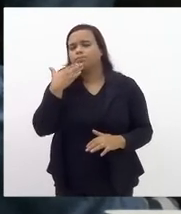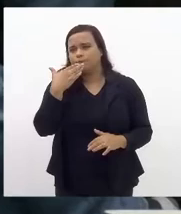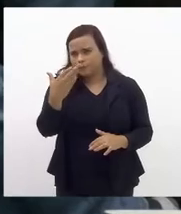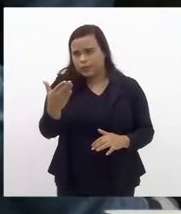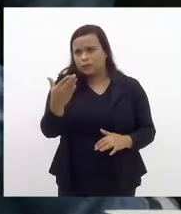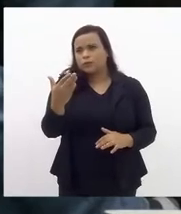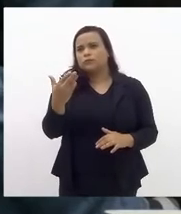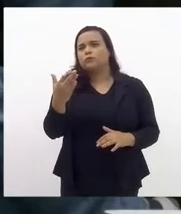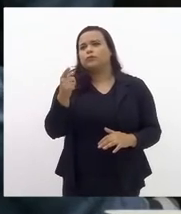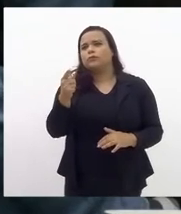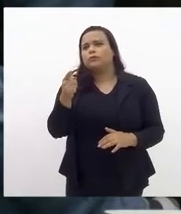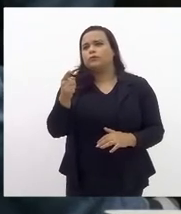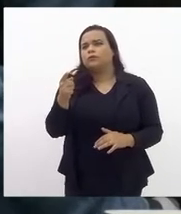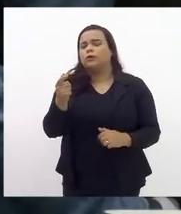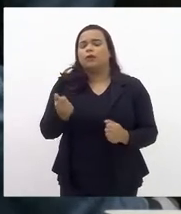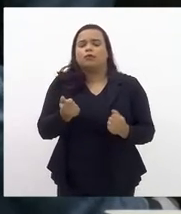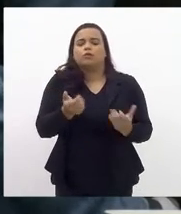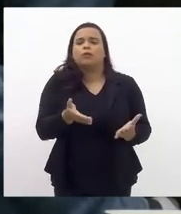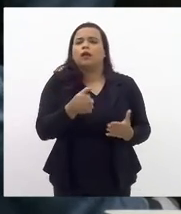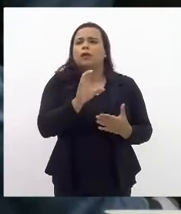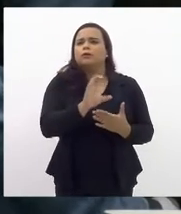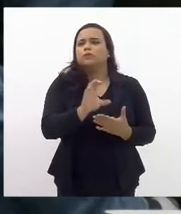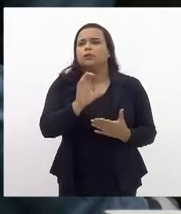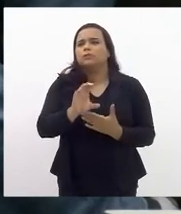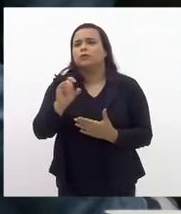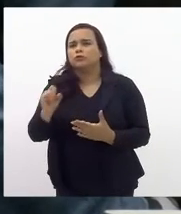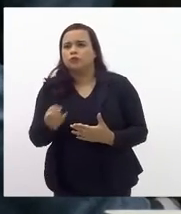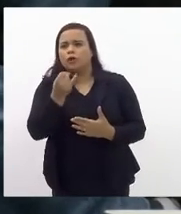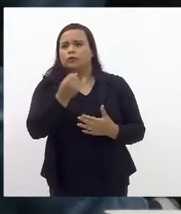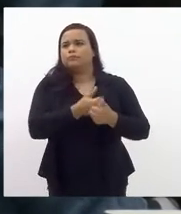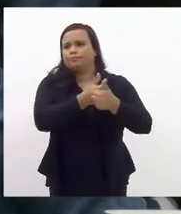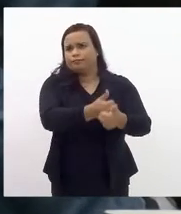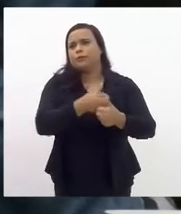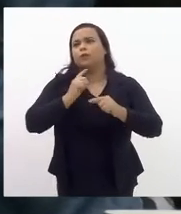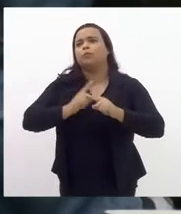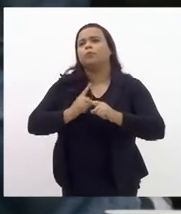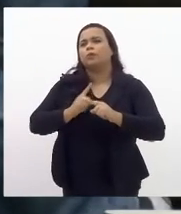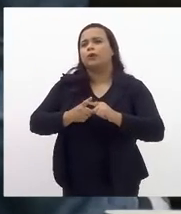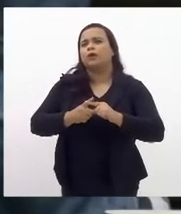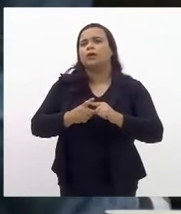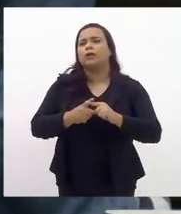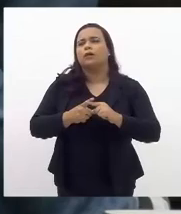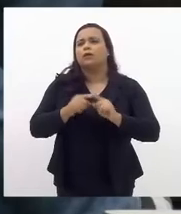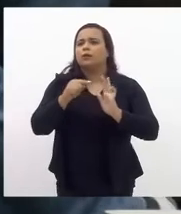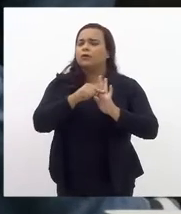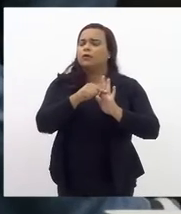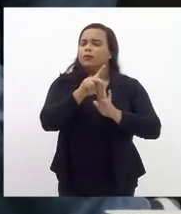à CCJ, porque, em tese, ele